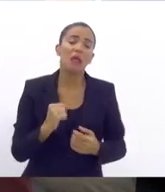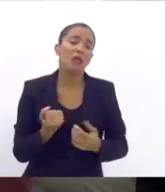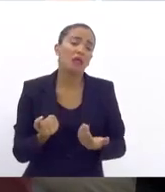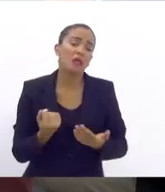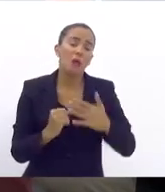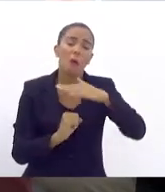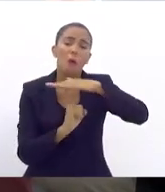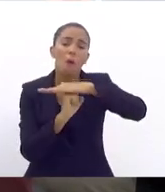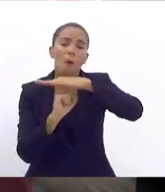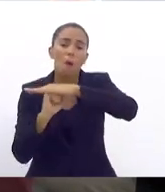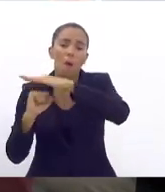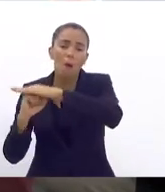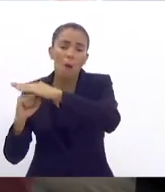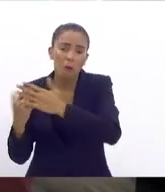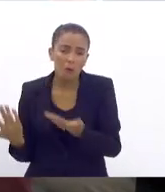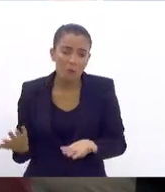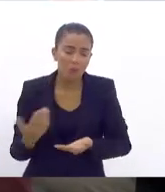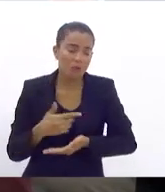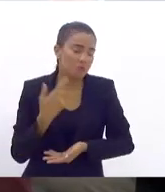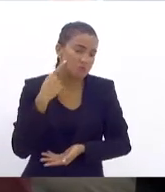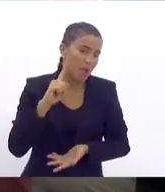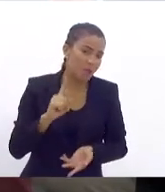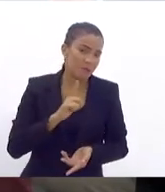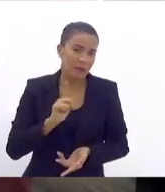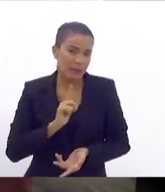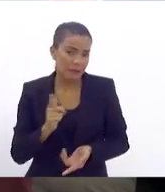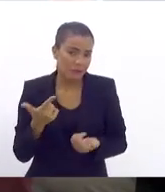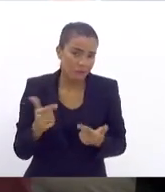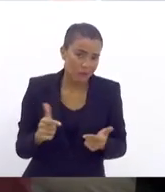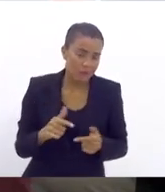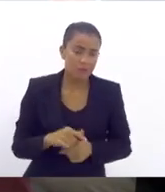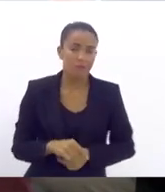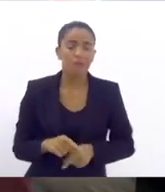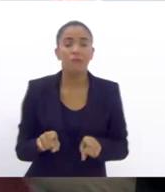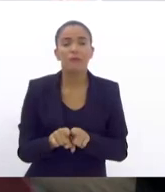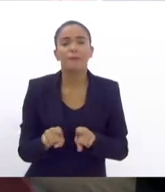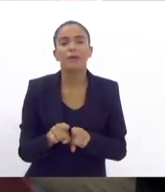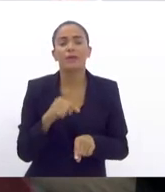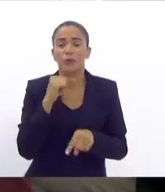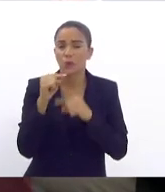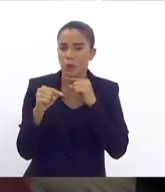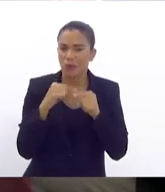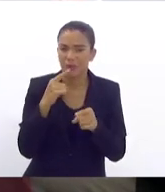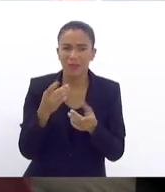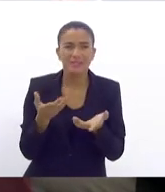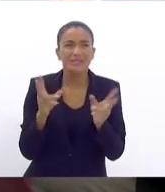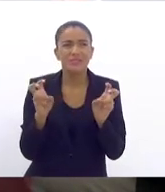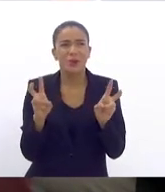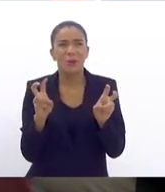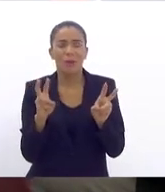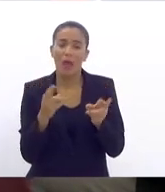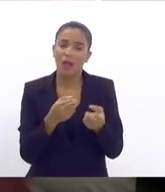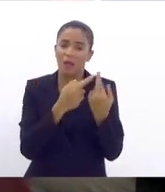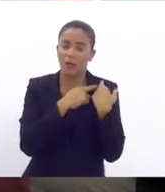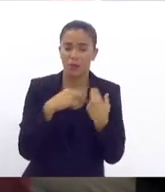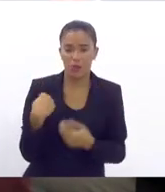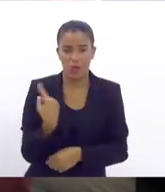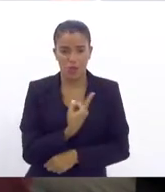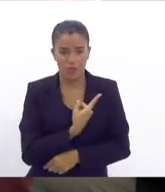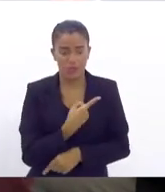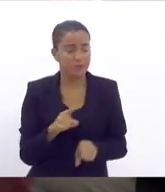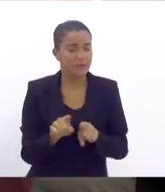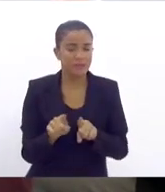não tem, etc., etc. Mas, na forma, sem dúvida, prerrogativa nossa. E ninguém é